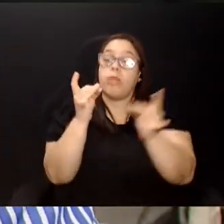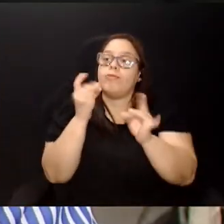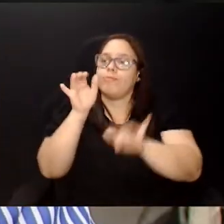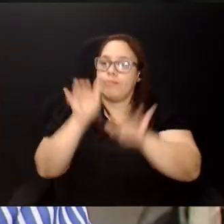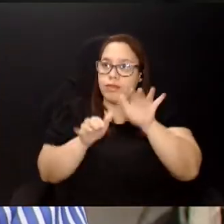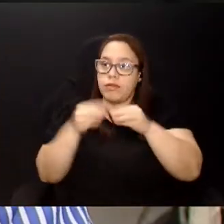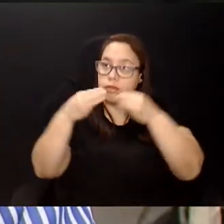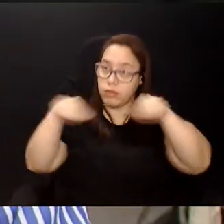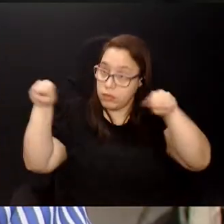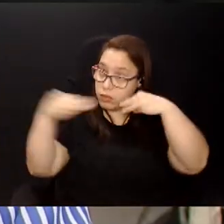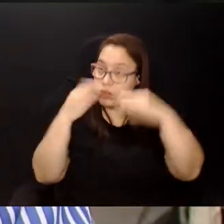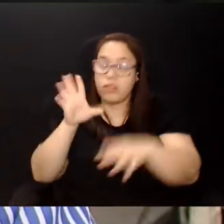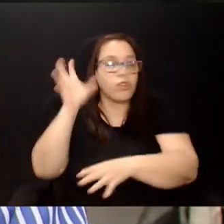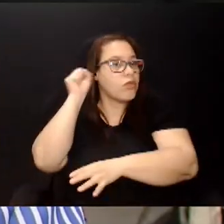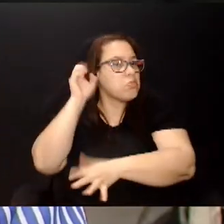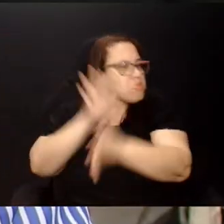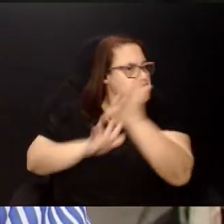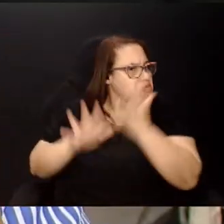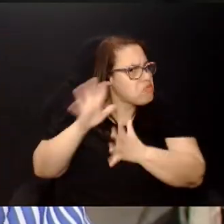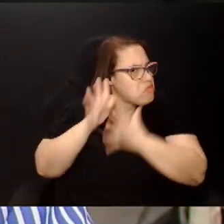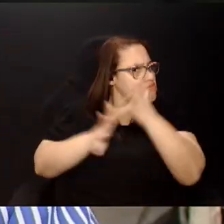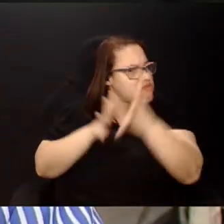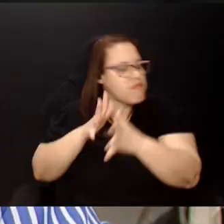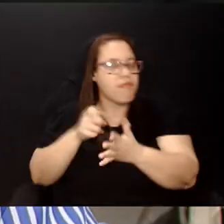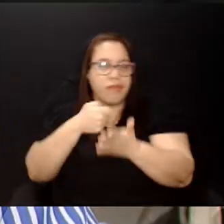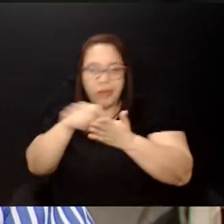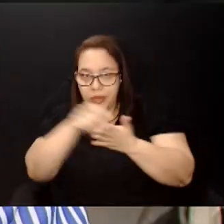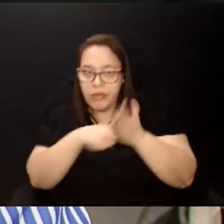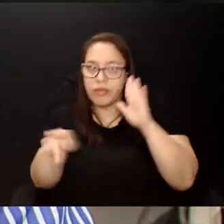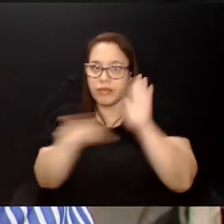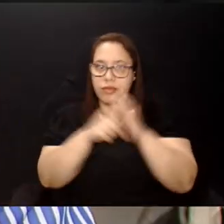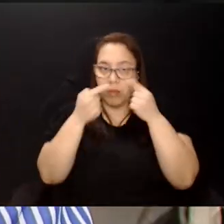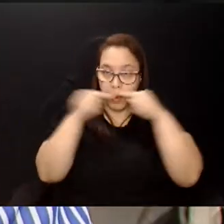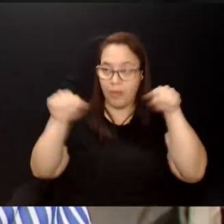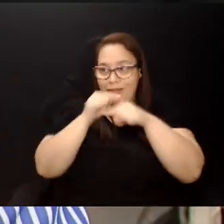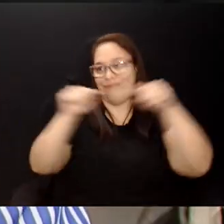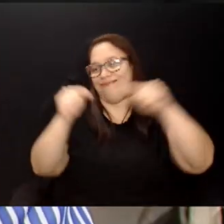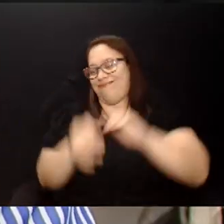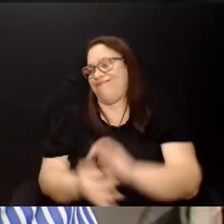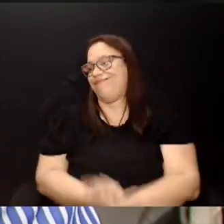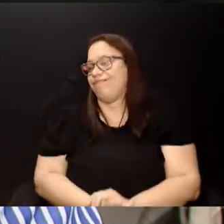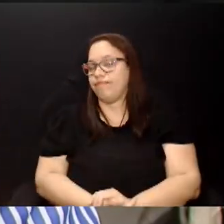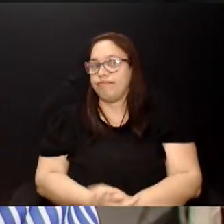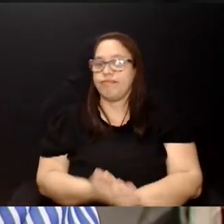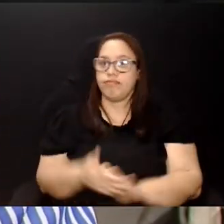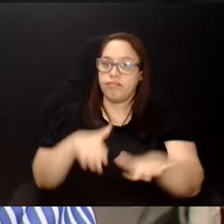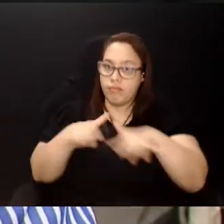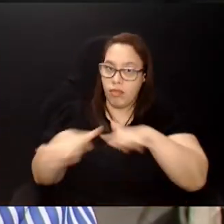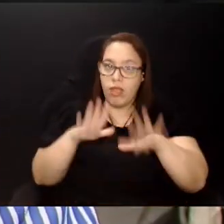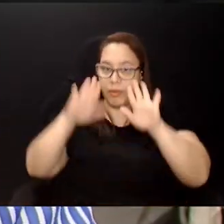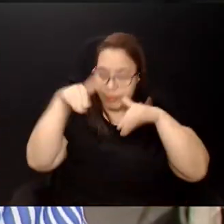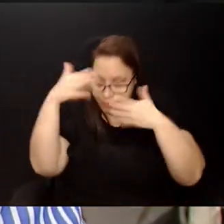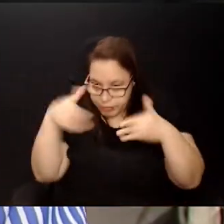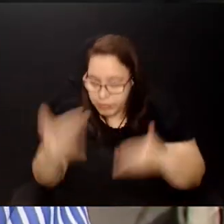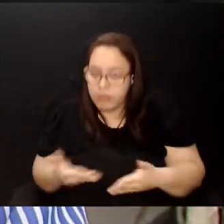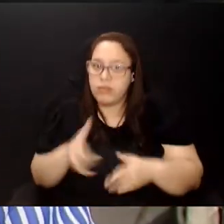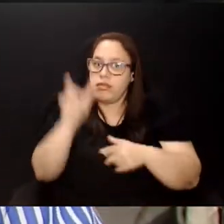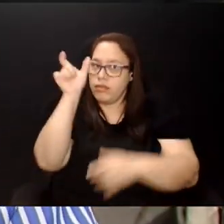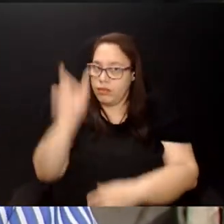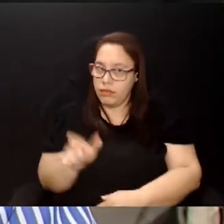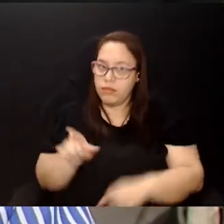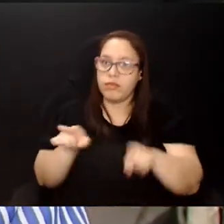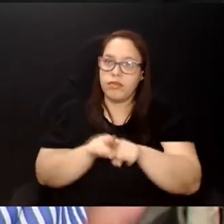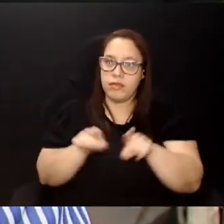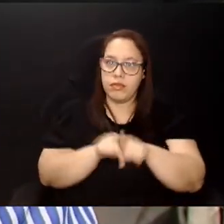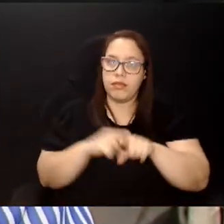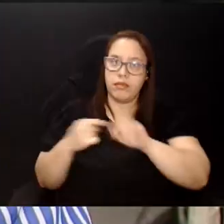que já ouviram foram compostas pelo Carlos Gomes. Então é um movimento de reverência a ele, também de